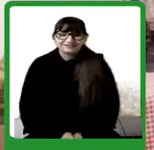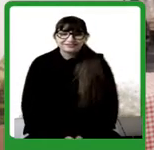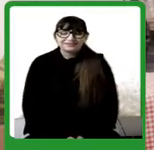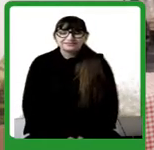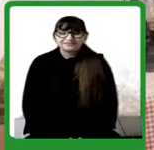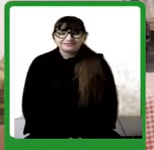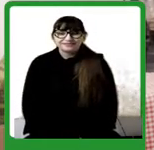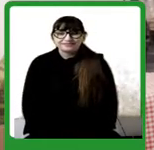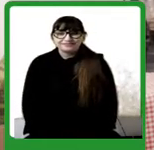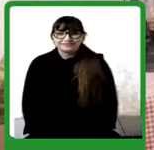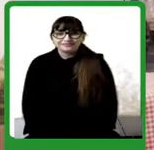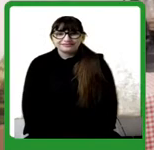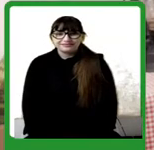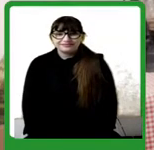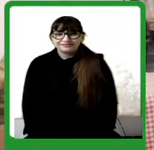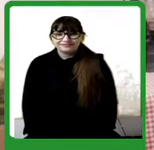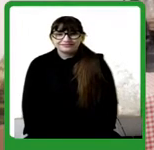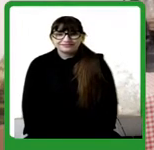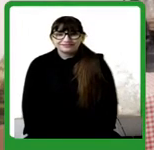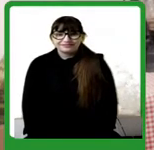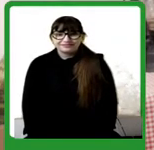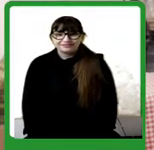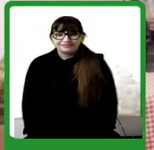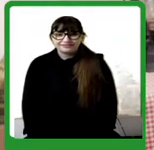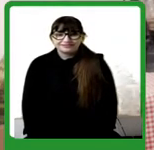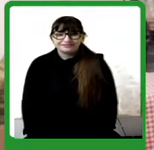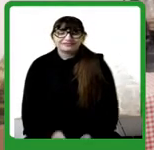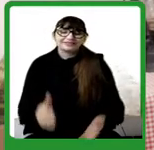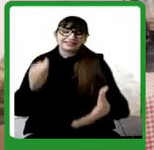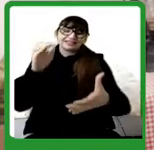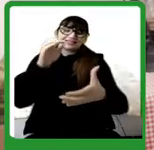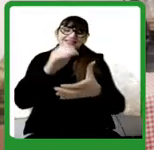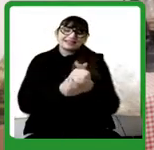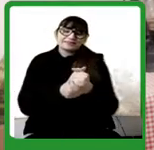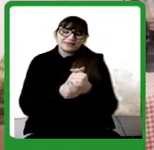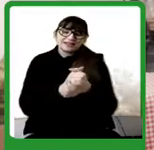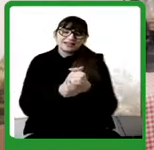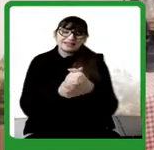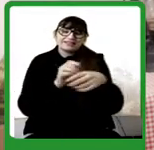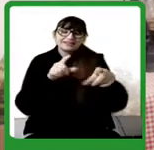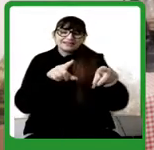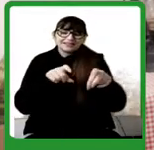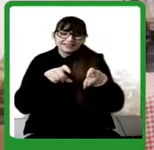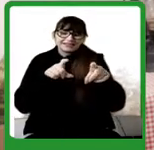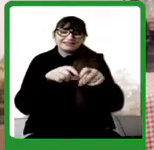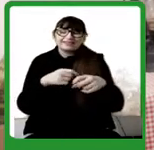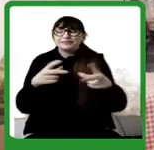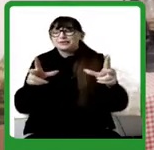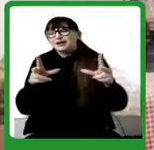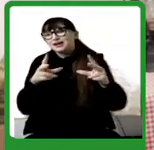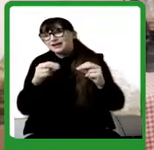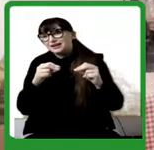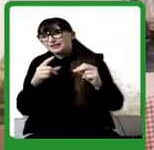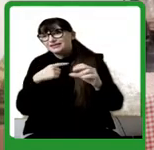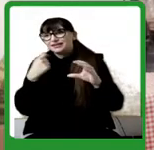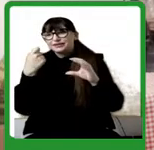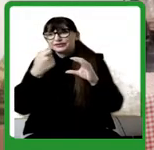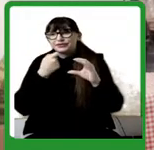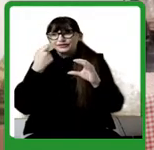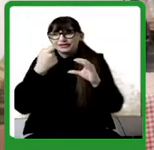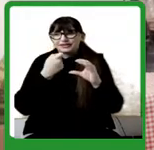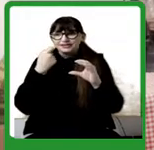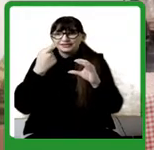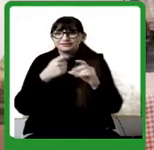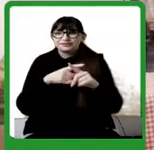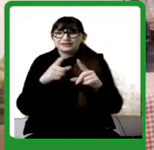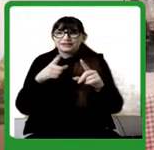aqui, ó. Badim, como é o casamento dos colonos? Cara do céu. Eu falei, eu tenho um vídeo sobre um monte de coisa. Quando você tiver dúvida